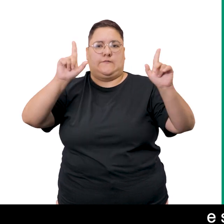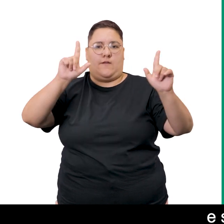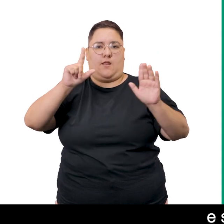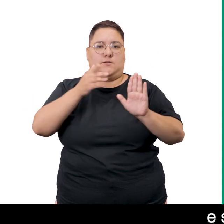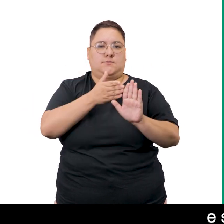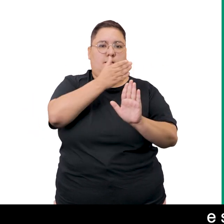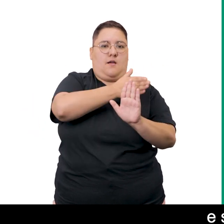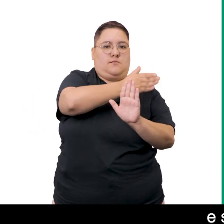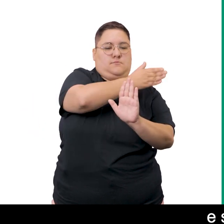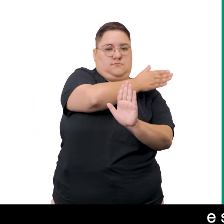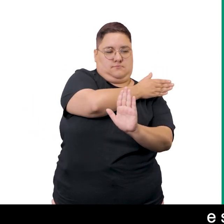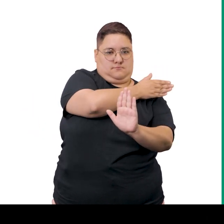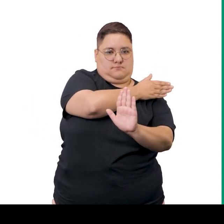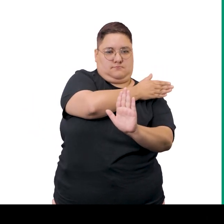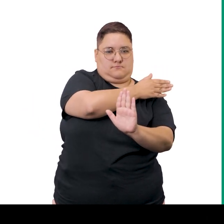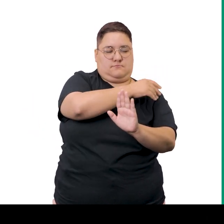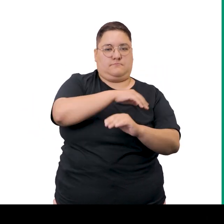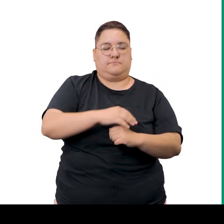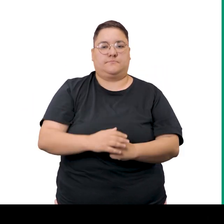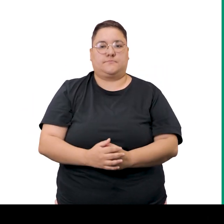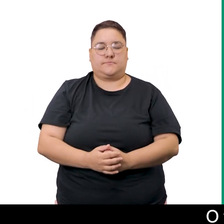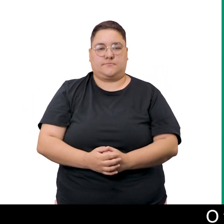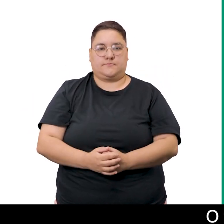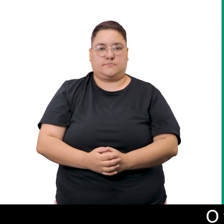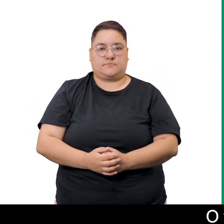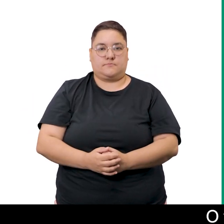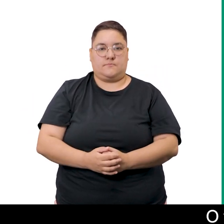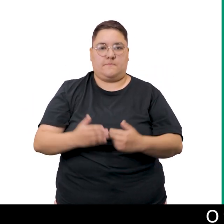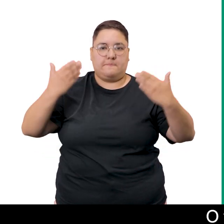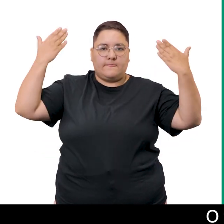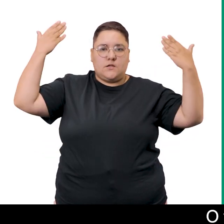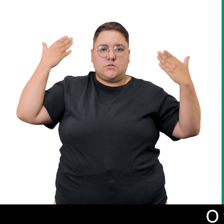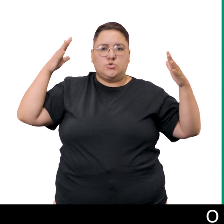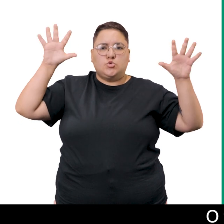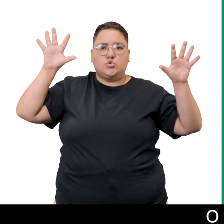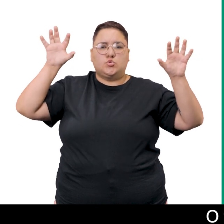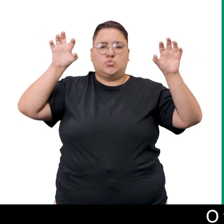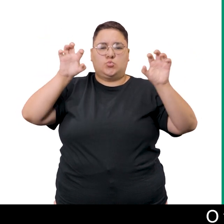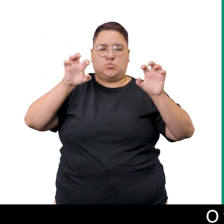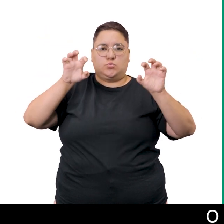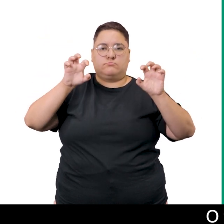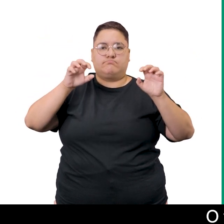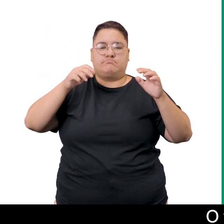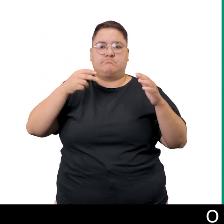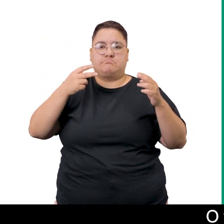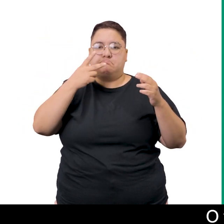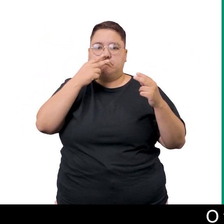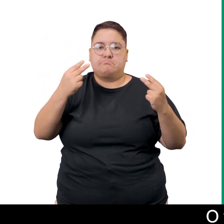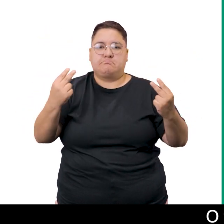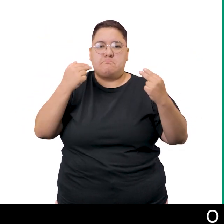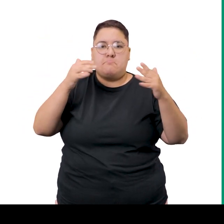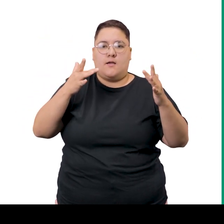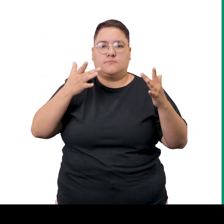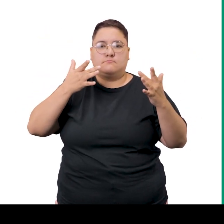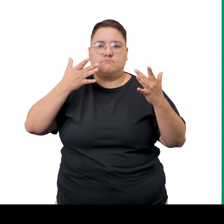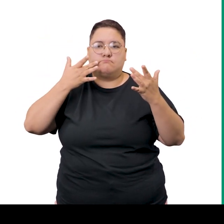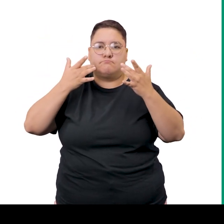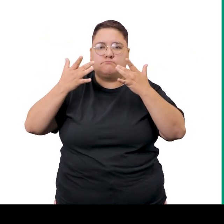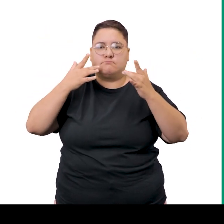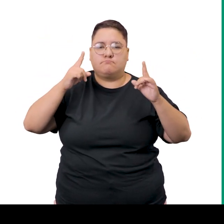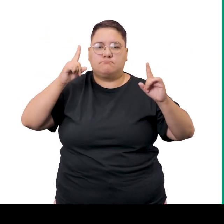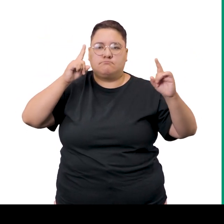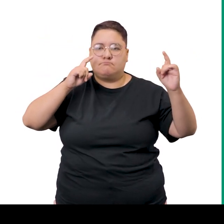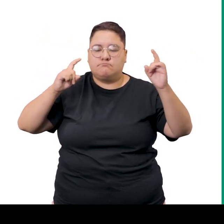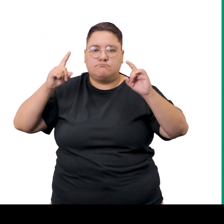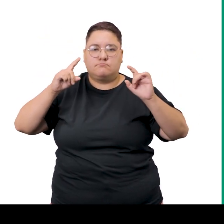produzidos nas décadas anteriores. O fundo escuro permite uma maior teatralização das fotografias, com